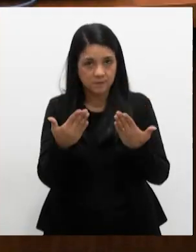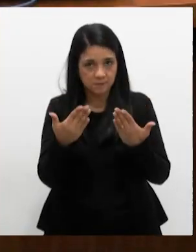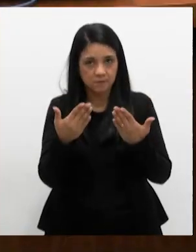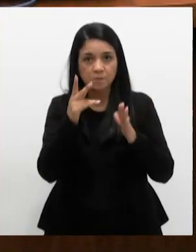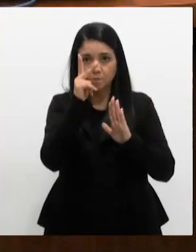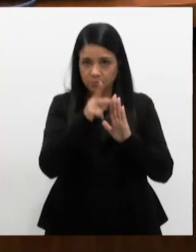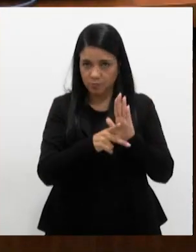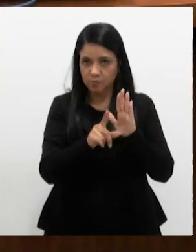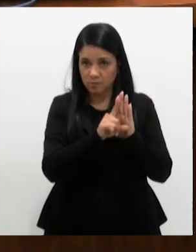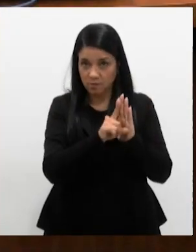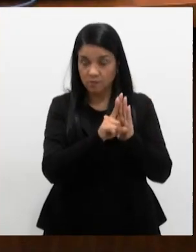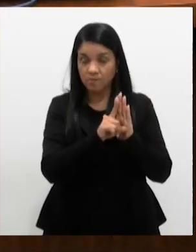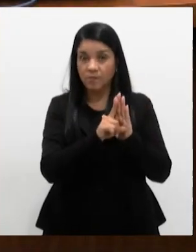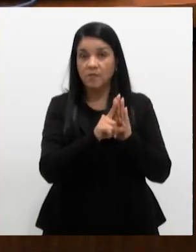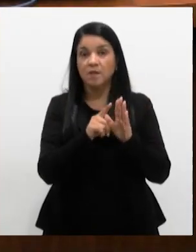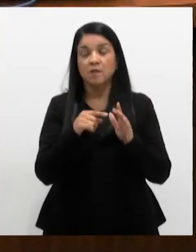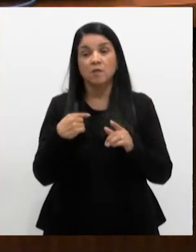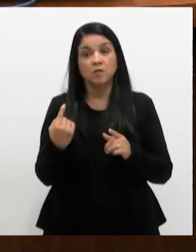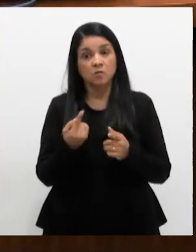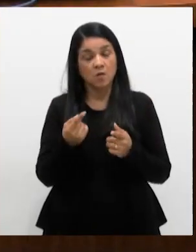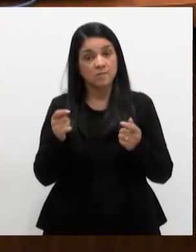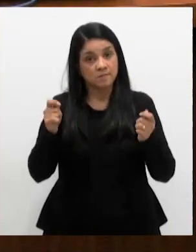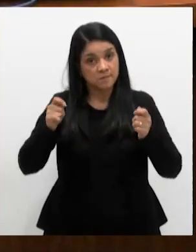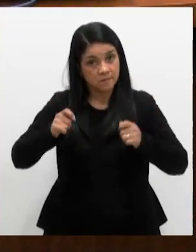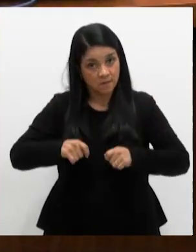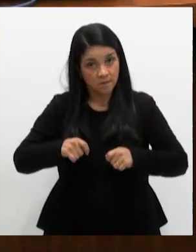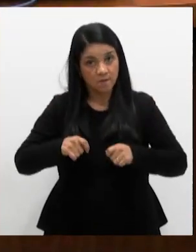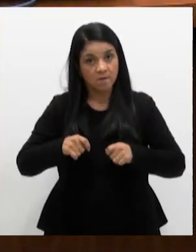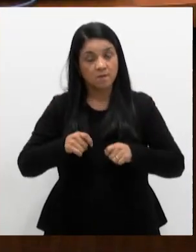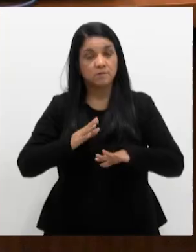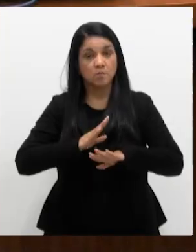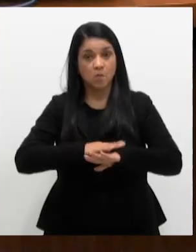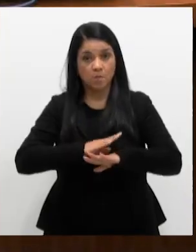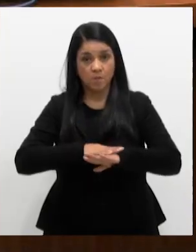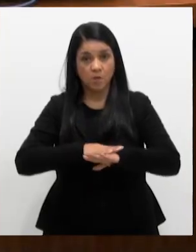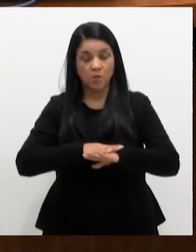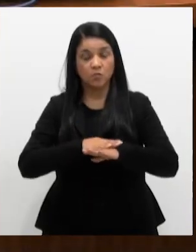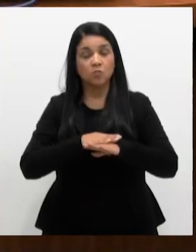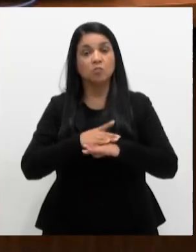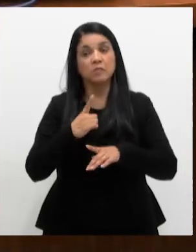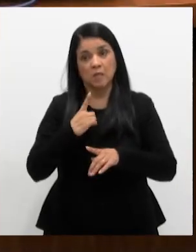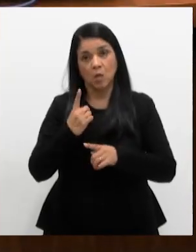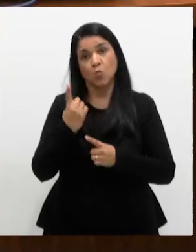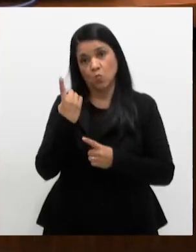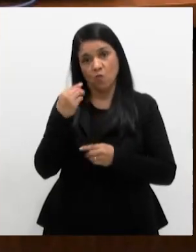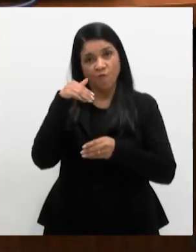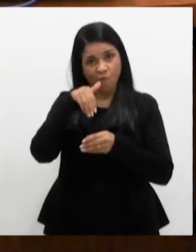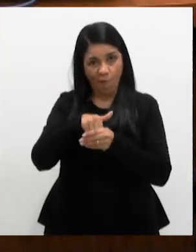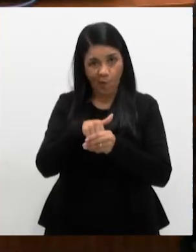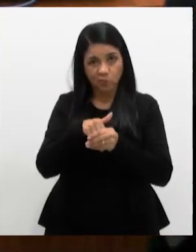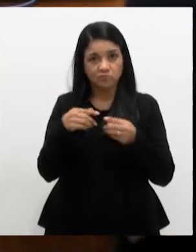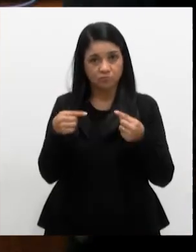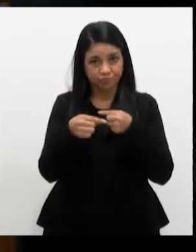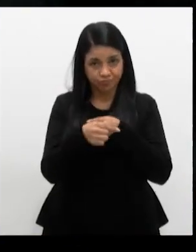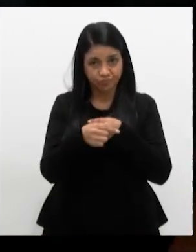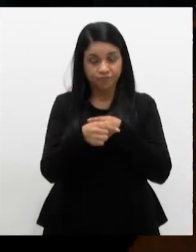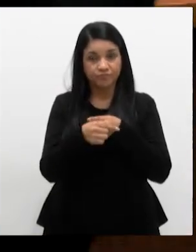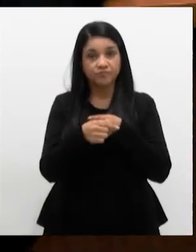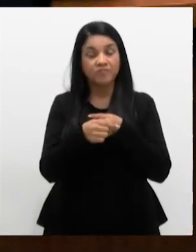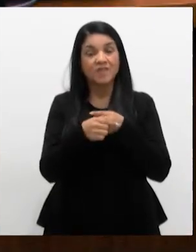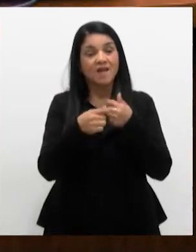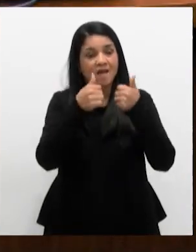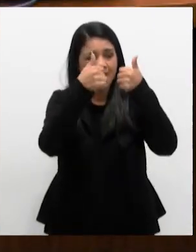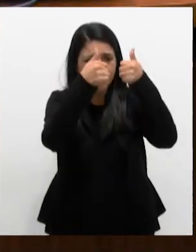Então, nos cabe, nesse momento, ainda que haja um voto em divergência, fazer uma análise,